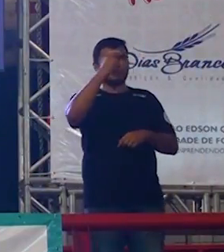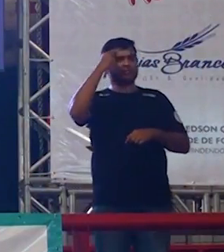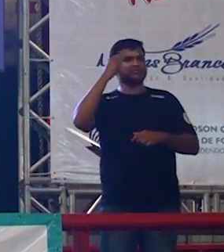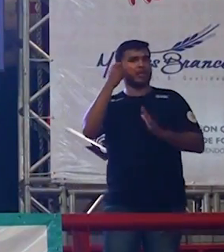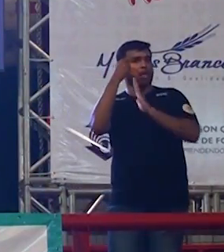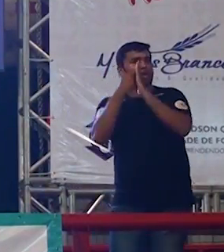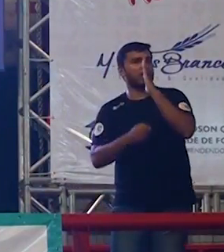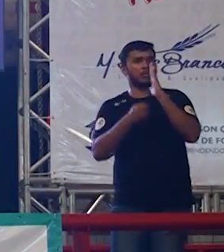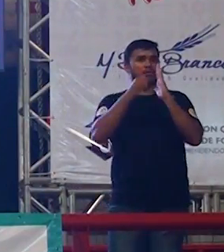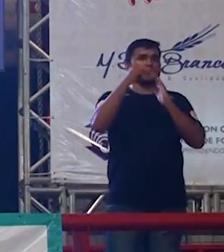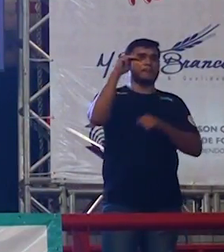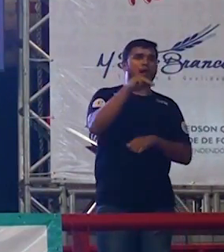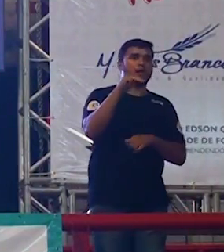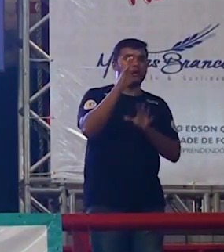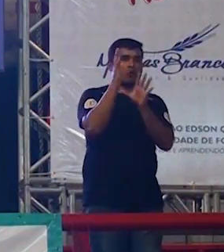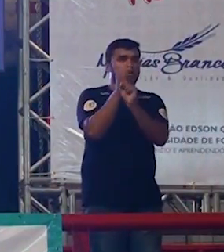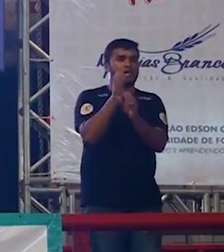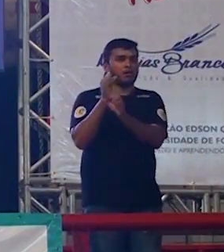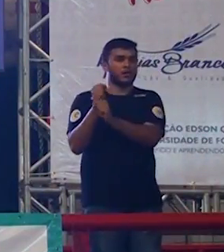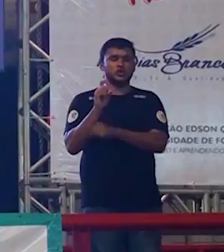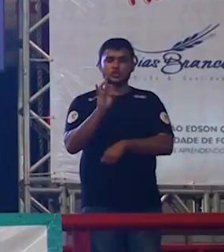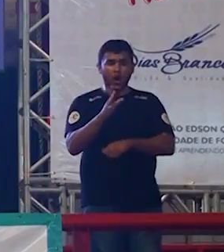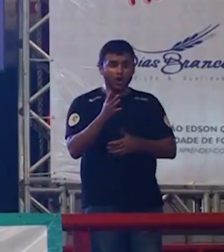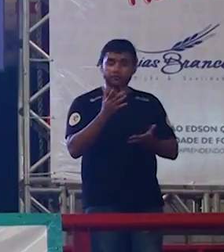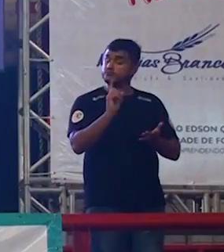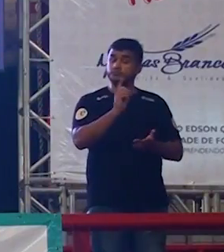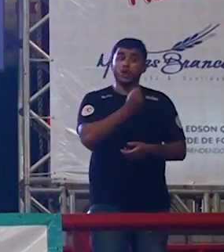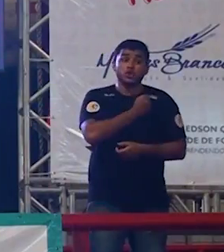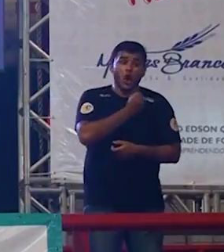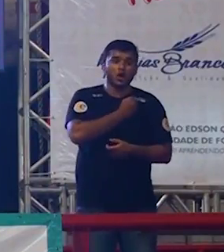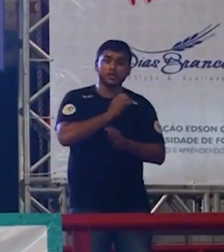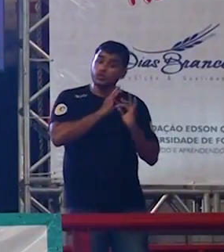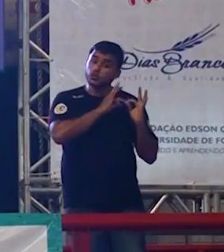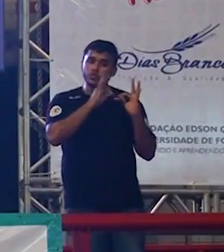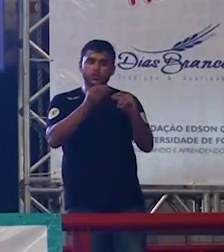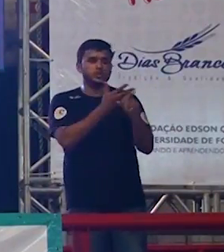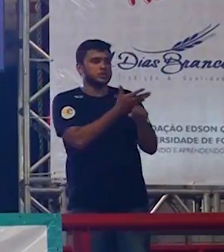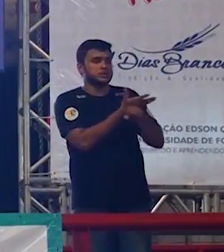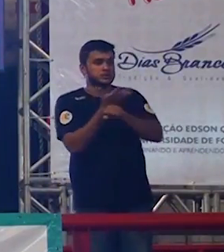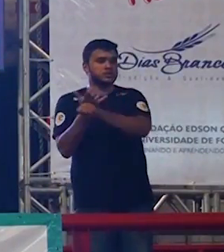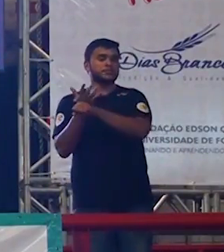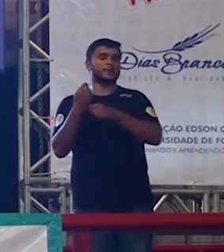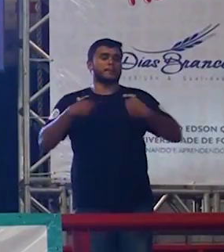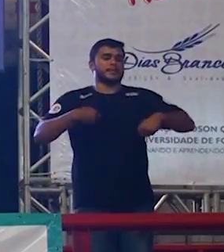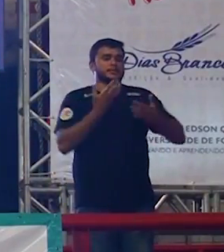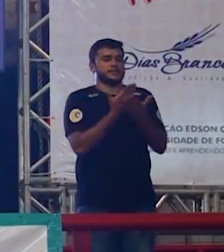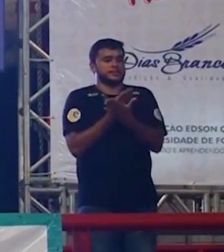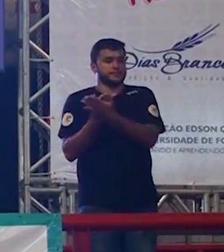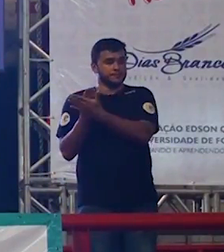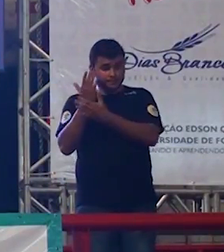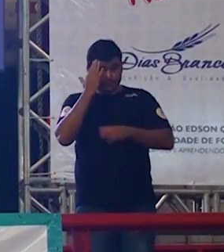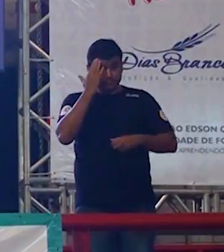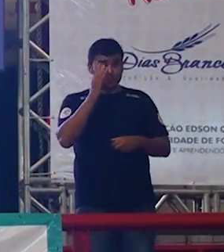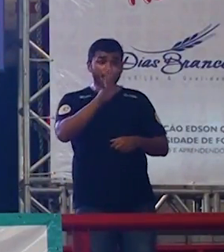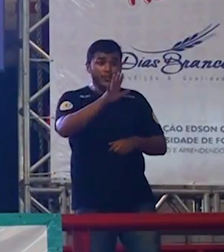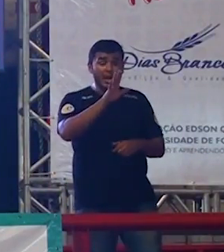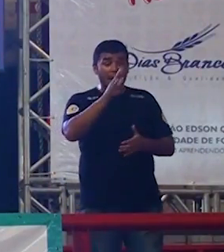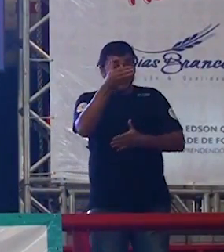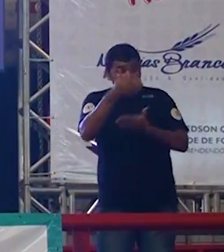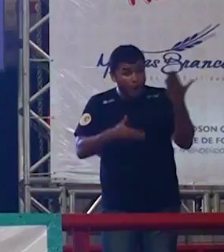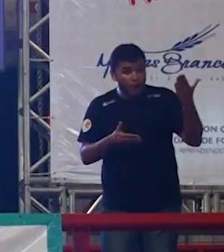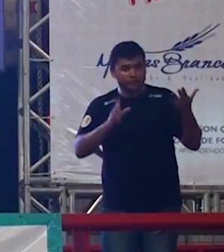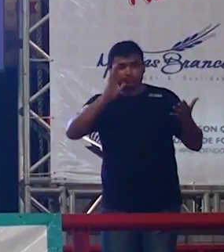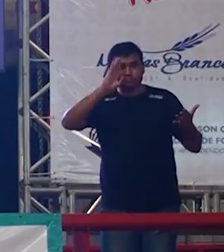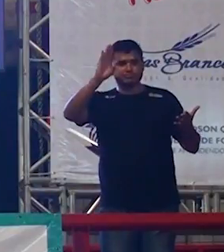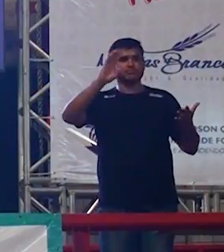redação e matemática. Você tem que estudar todas as matérias. Mas você tem que saber que as provas mais